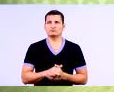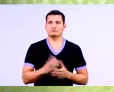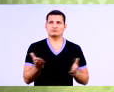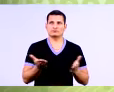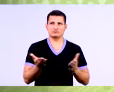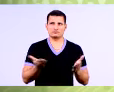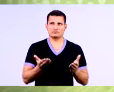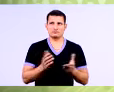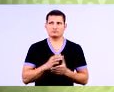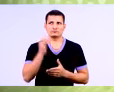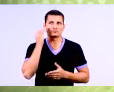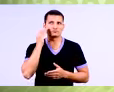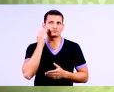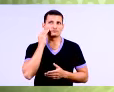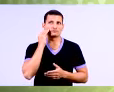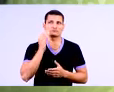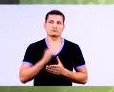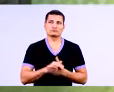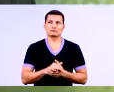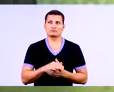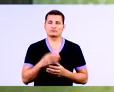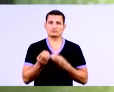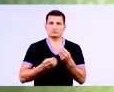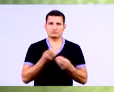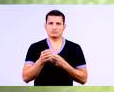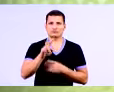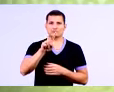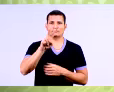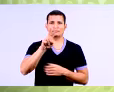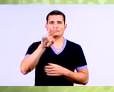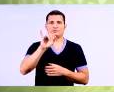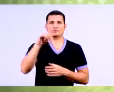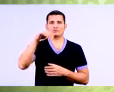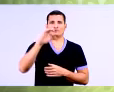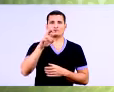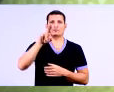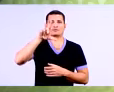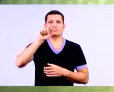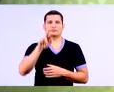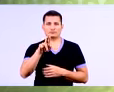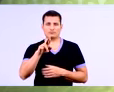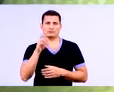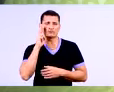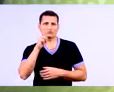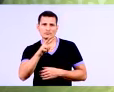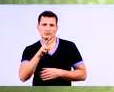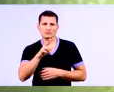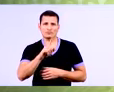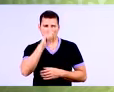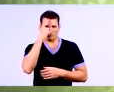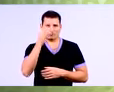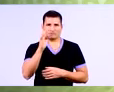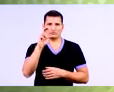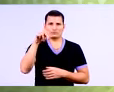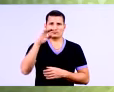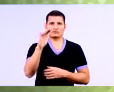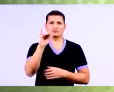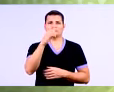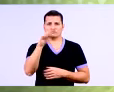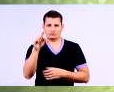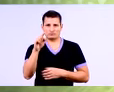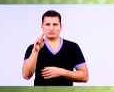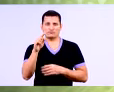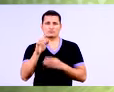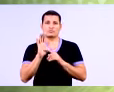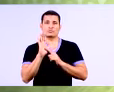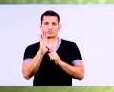Agora, nós vamos ver o modo de vincular, o vínculo. Vocês observaram que eu criei uma função chamada mostrar